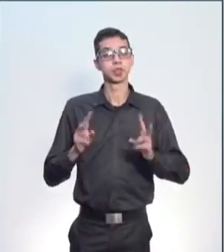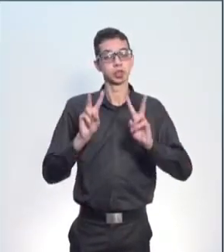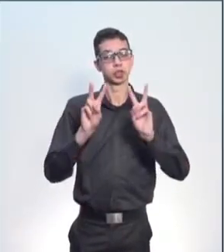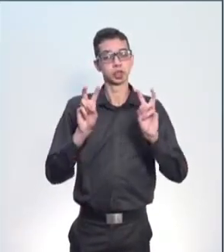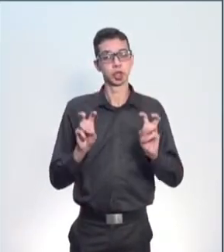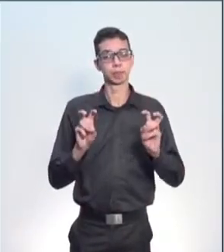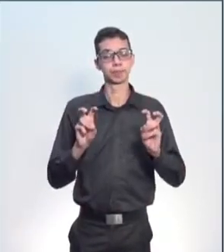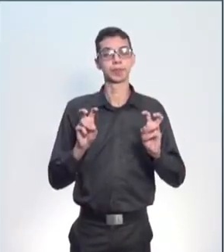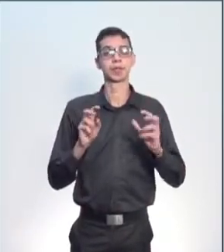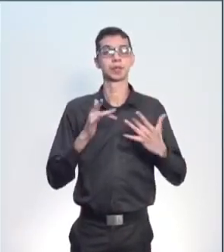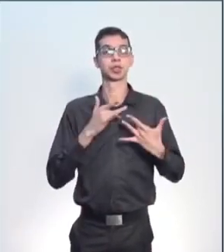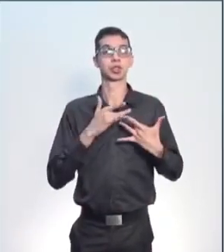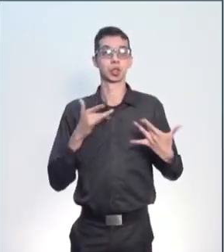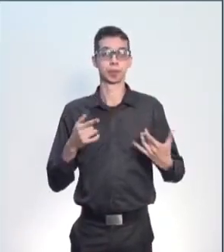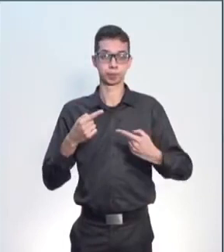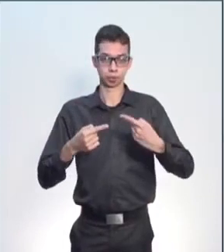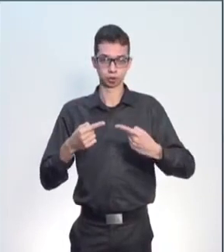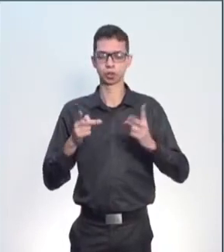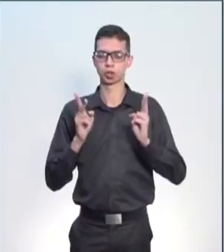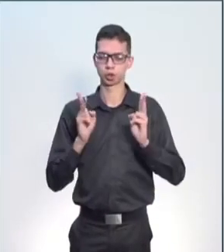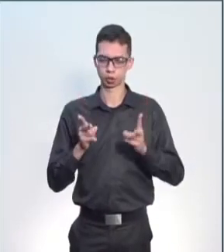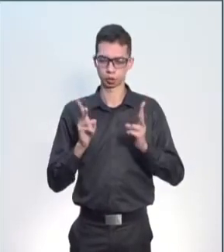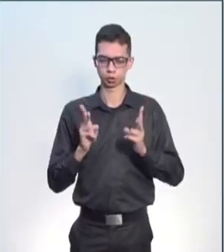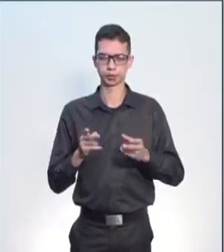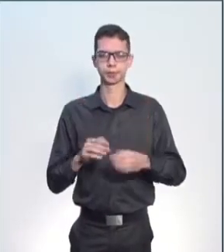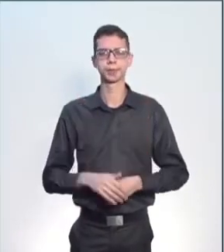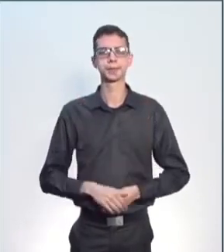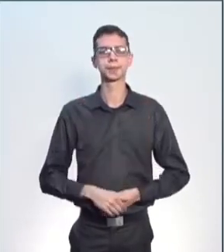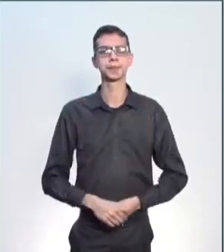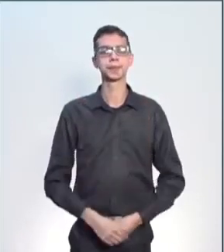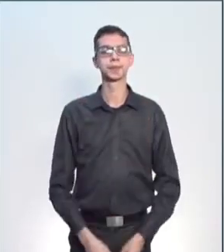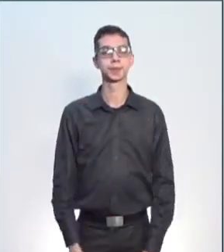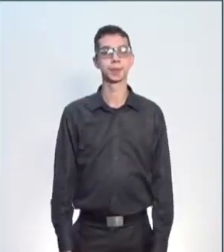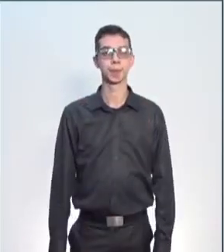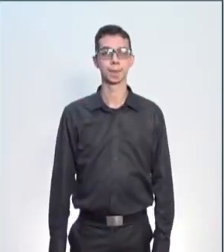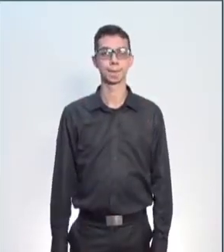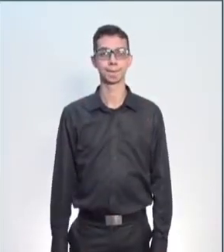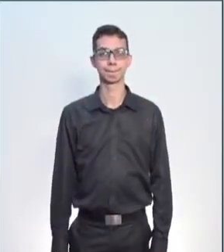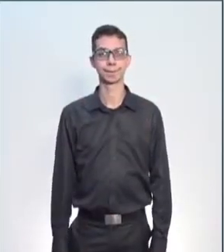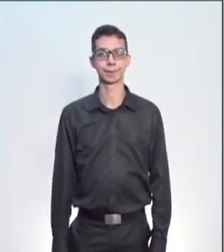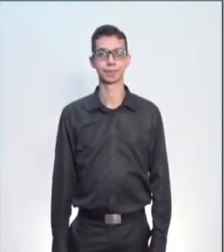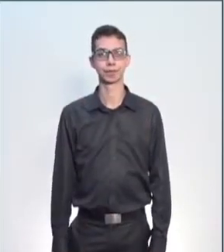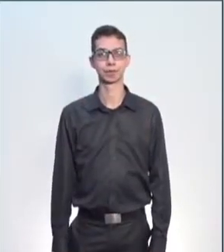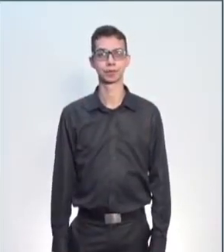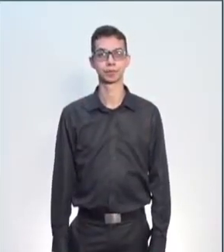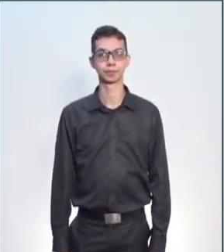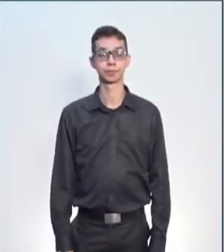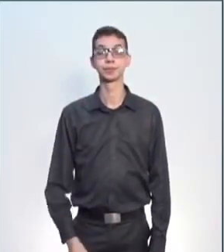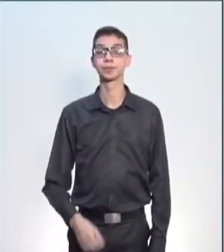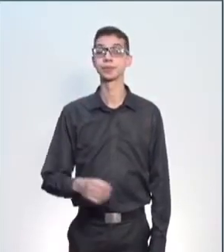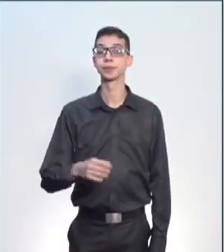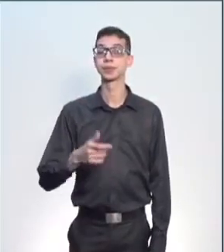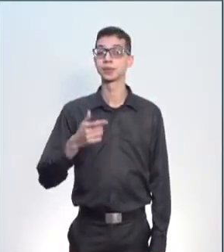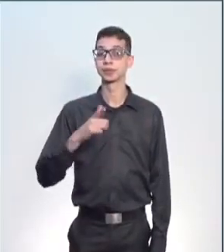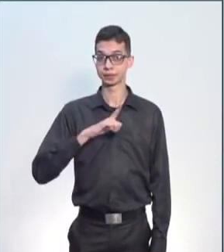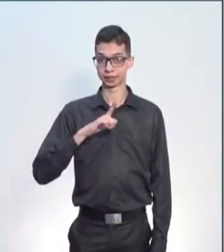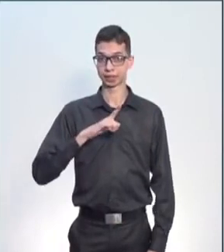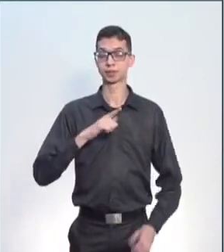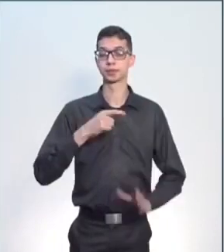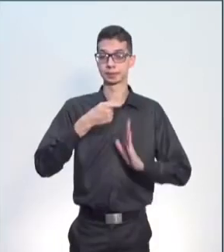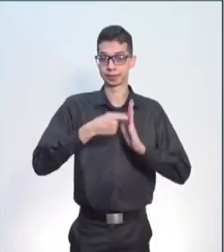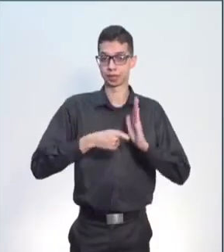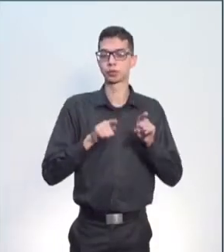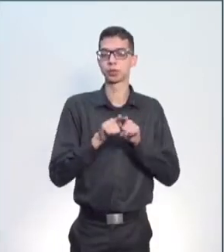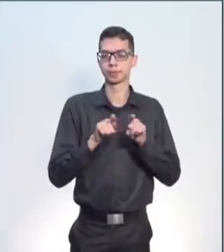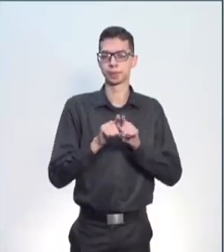solidariedade política. Vamos em frente. Próximo. E aqui mais um texto, um trechinho do Cícero para a